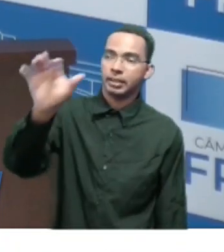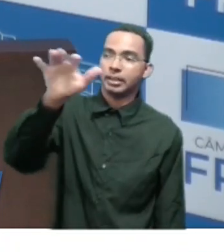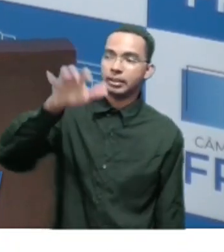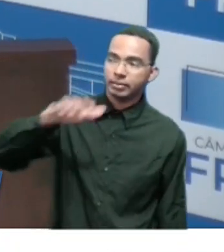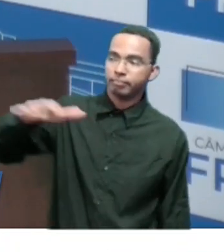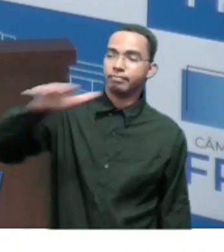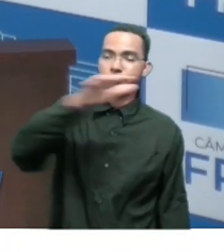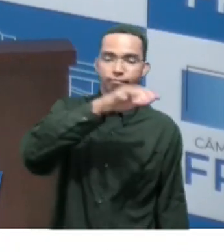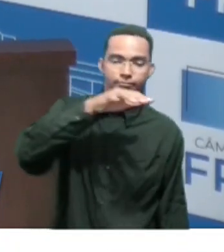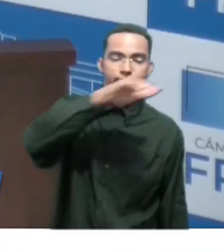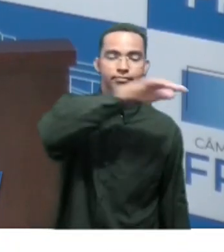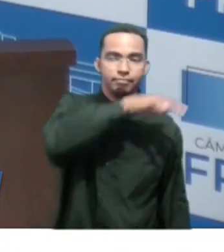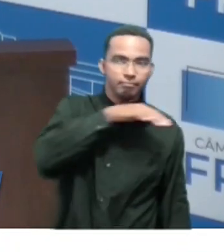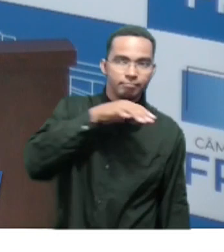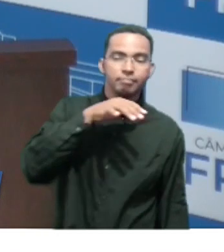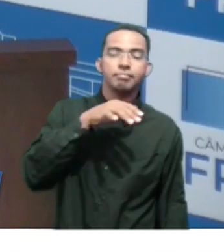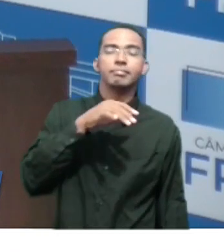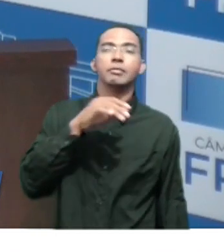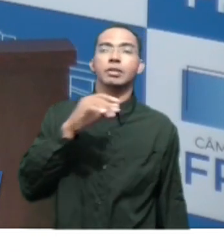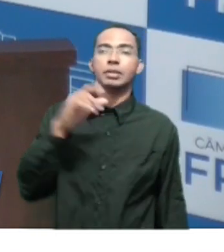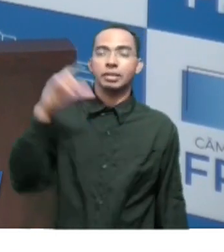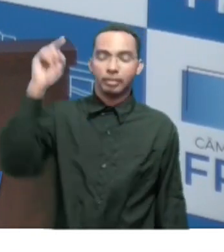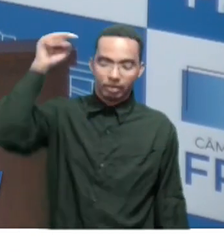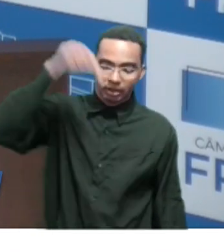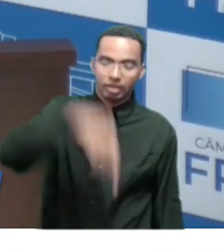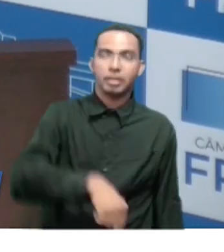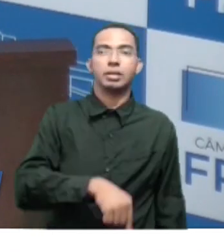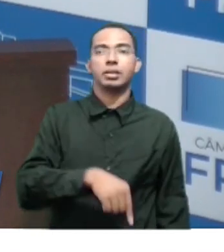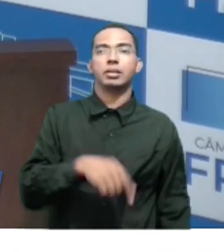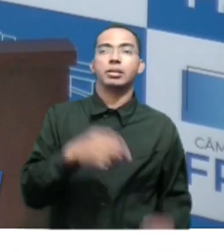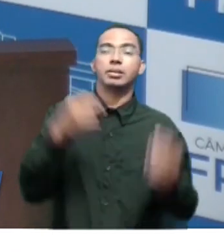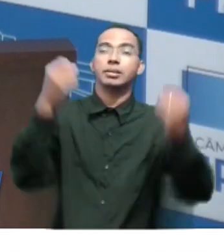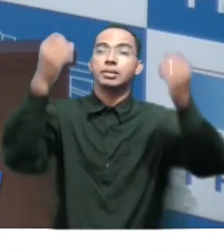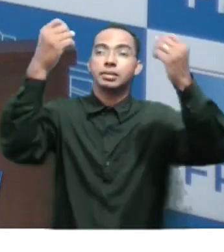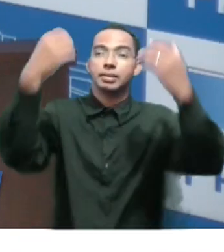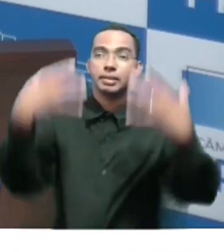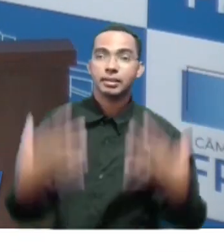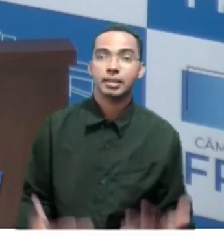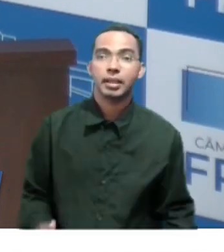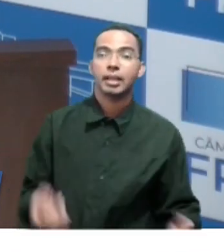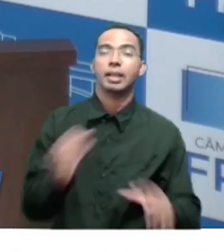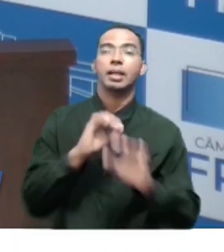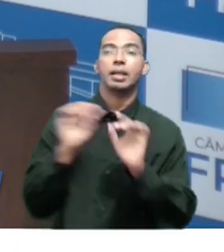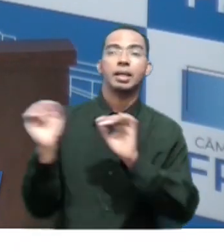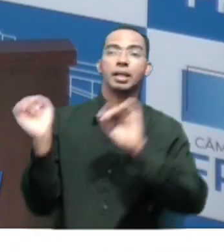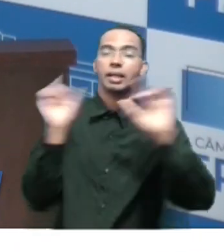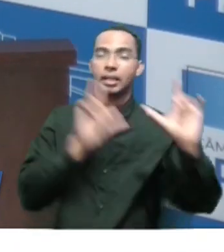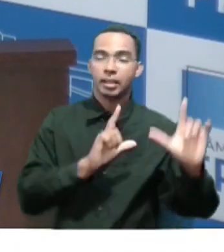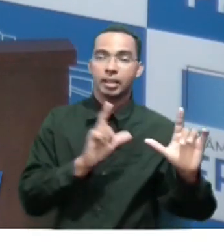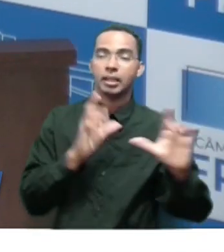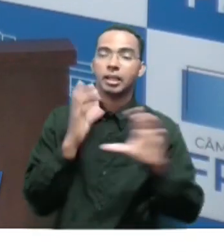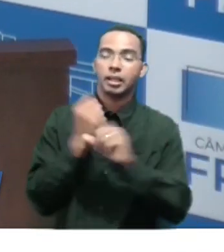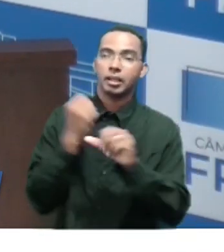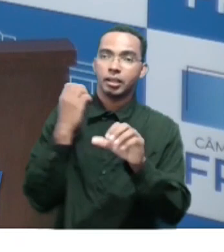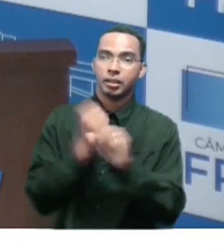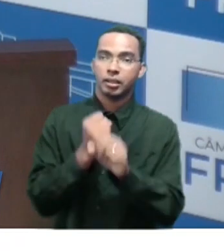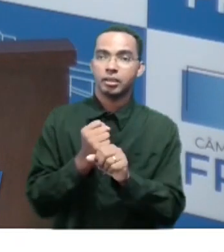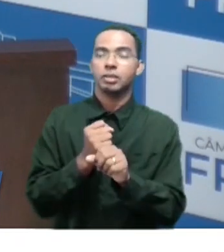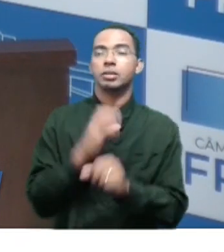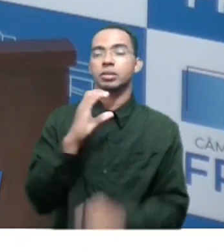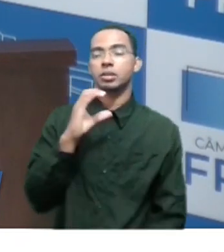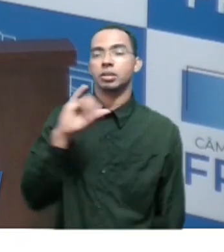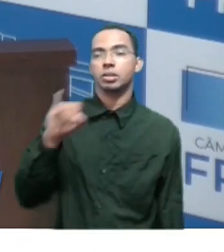cada área, venha prestar conta publicamente aqui na Comissão de Finanças e Orçamento do que